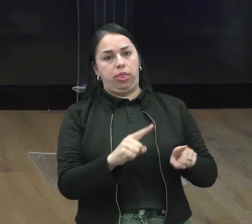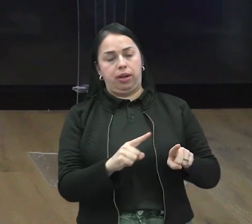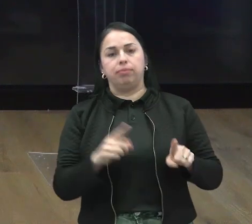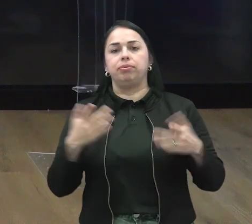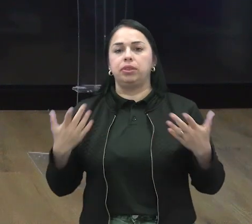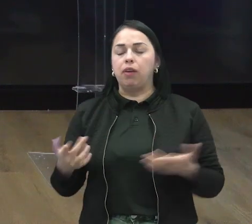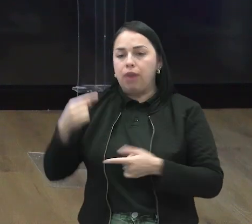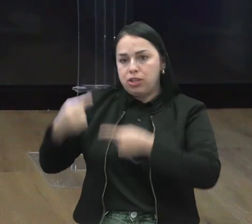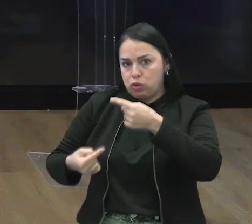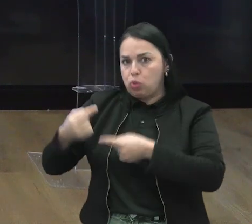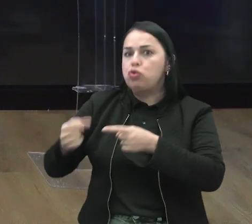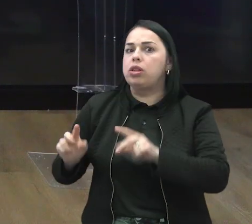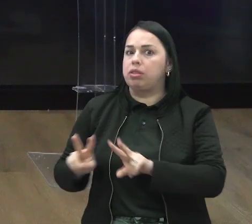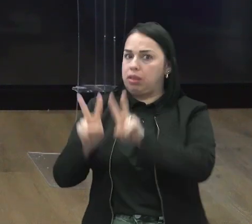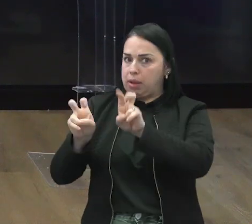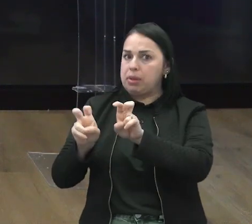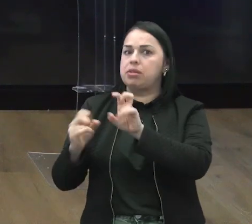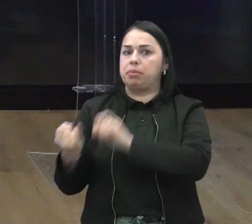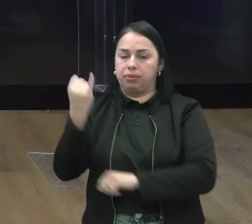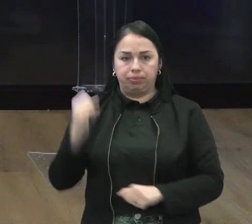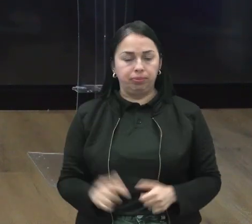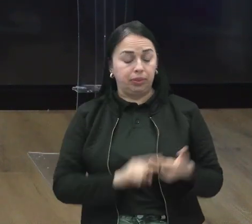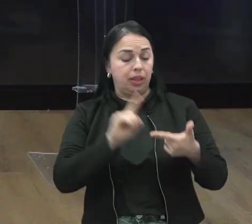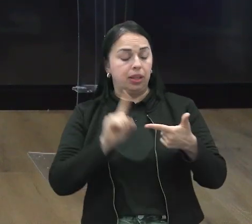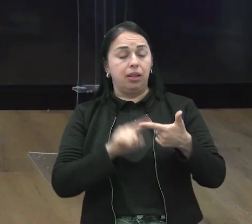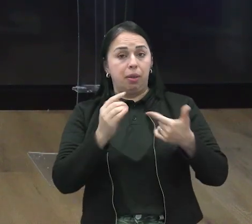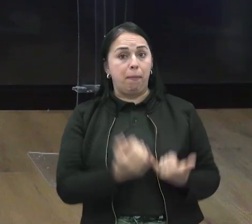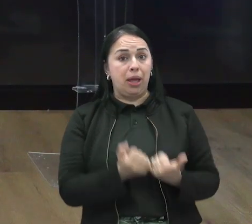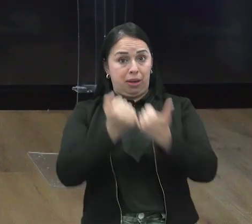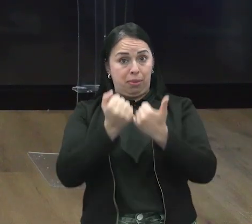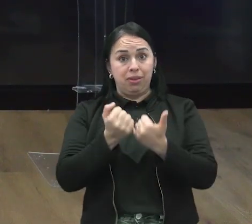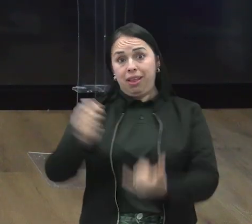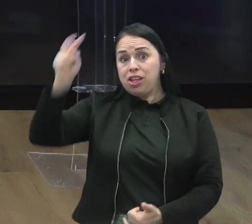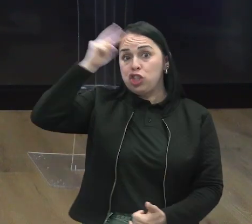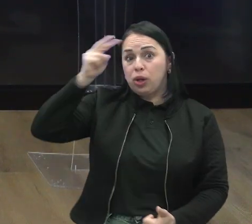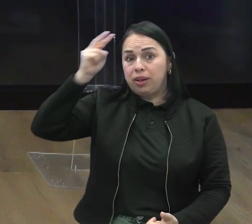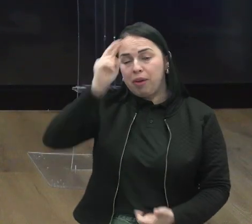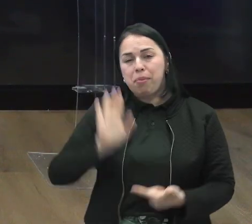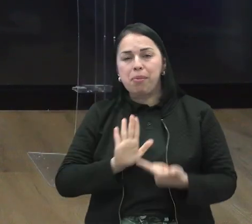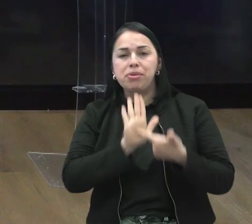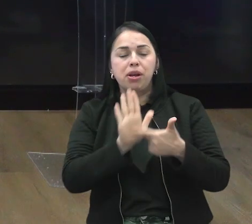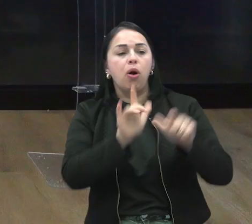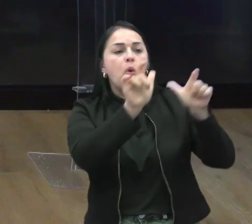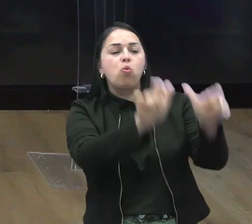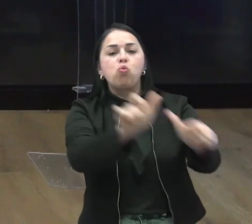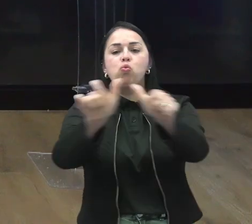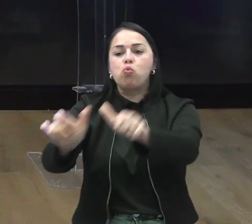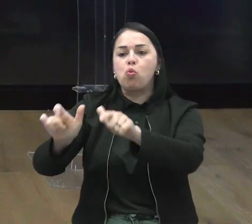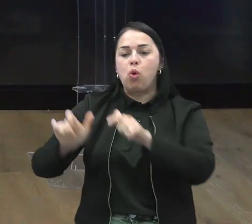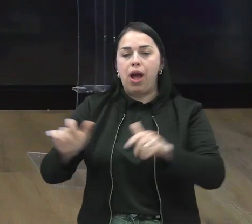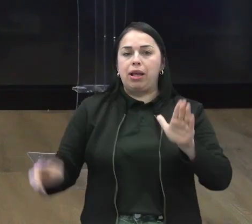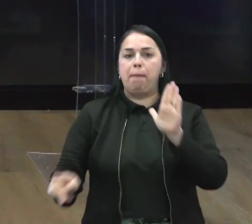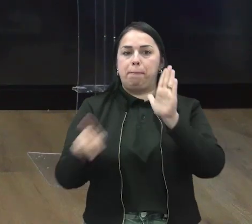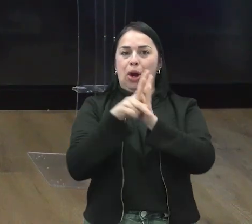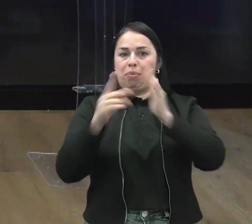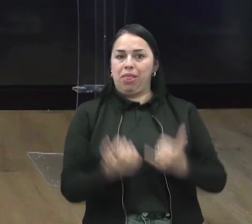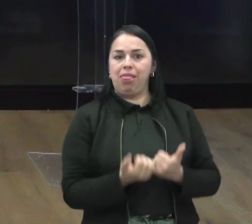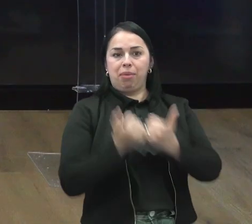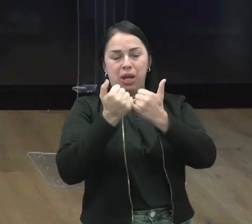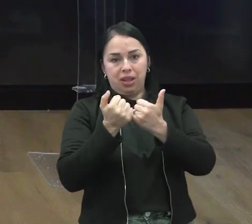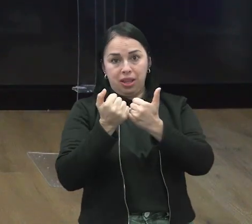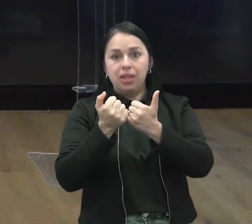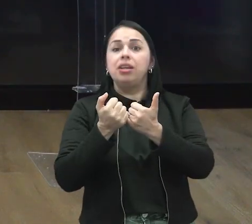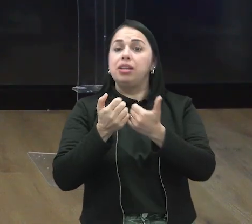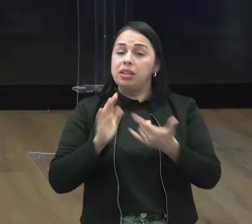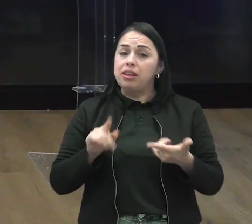públicas. E no próximo domingo é celebrado o Dia do Patrimônio Histórico. Vamos mostrar quais os espaços são tombados aqui na